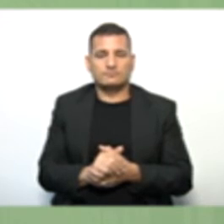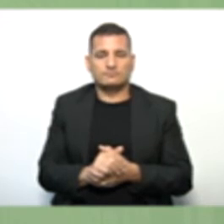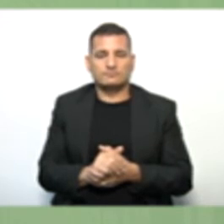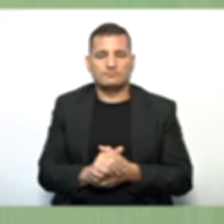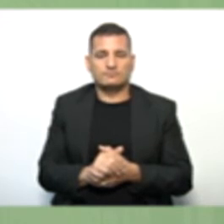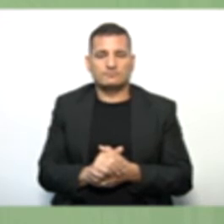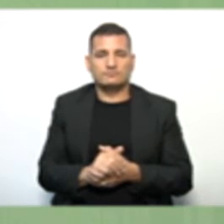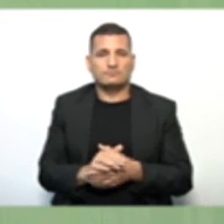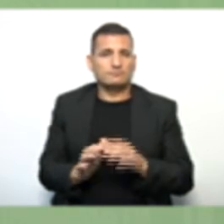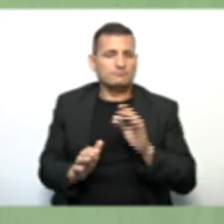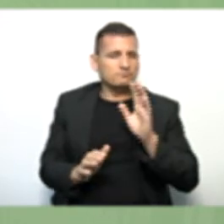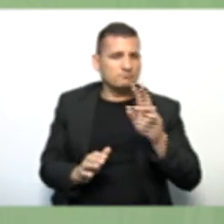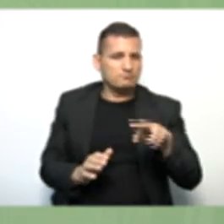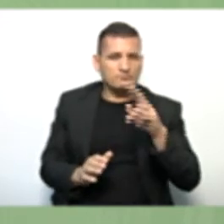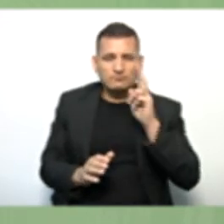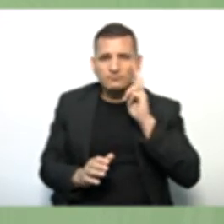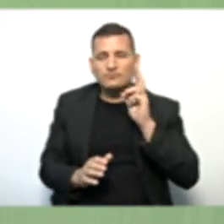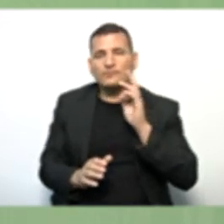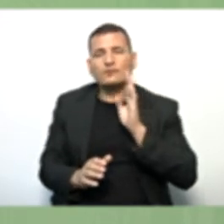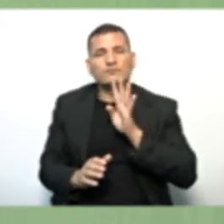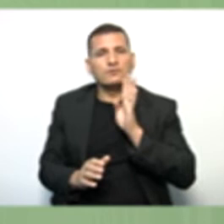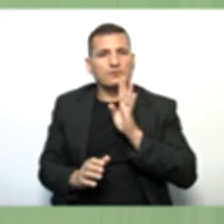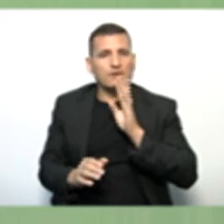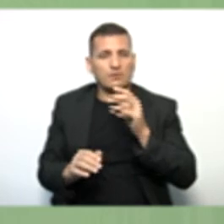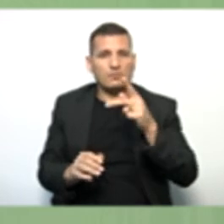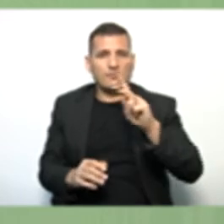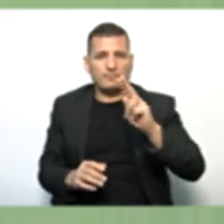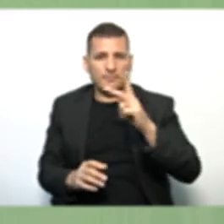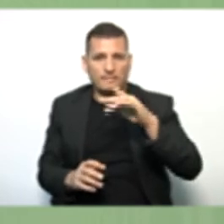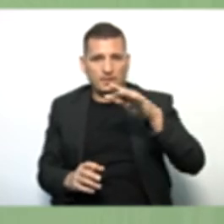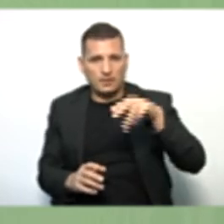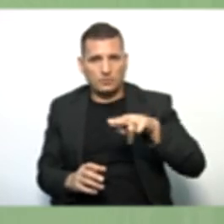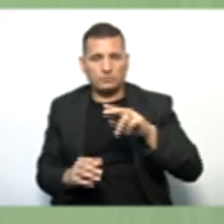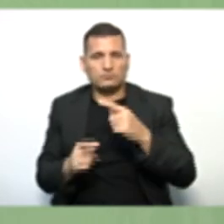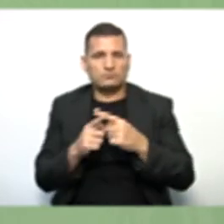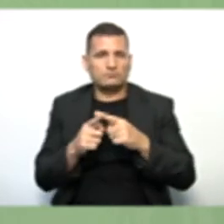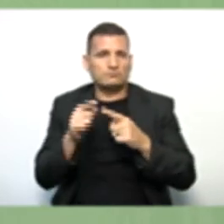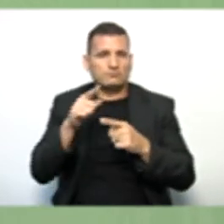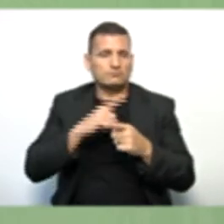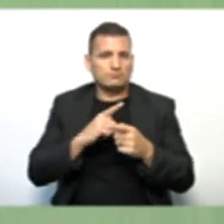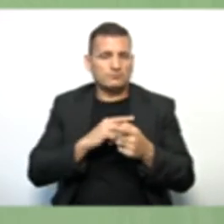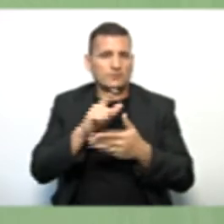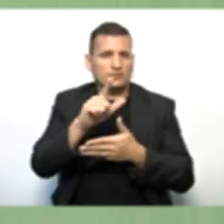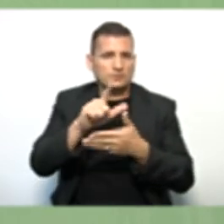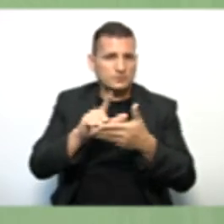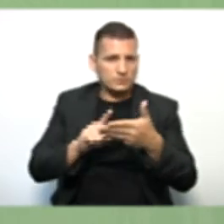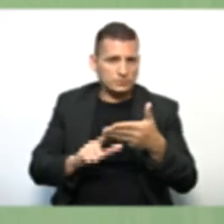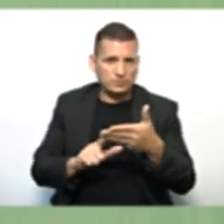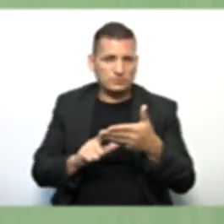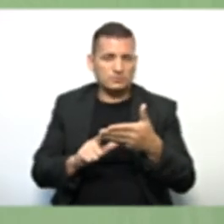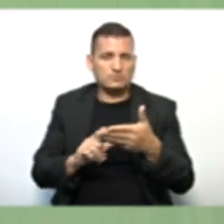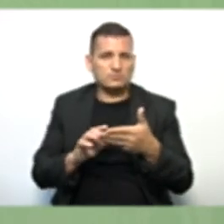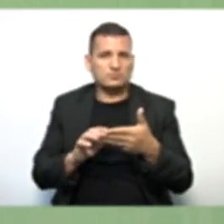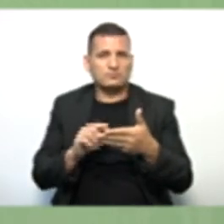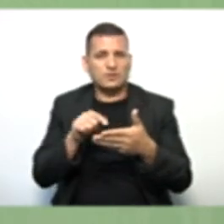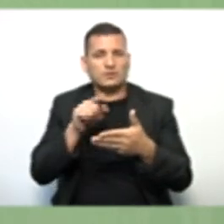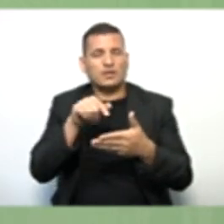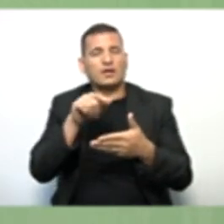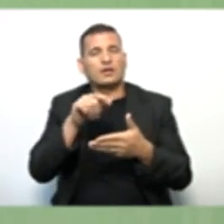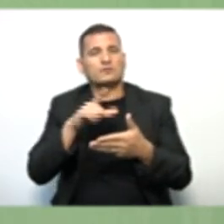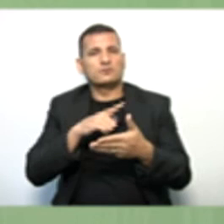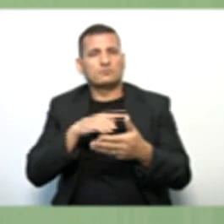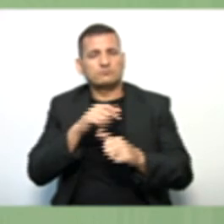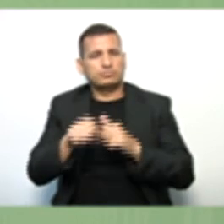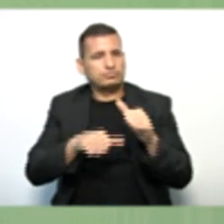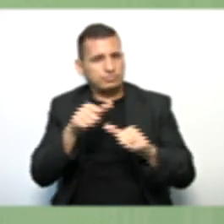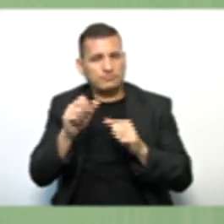achei muito legal no Python é que você tem uma lista e você não tem... Ela é dinâmica, né? Você